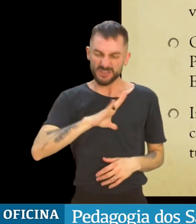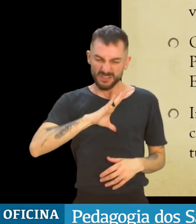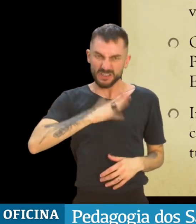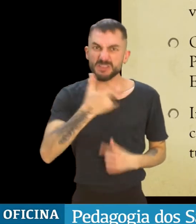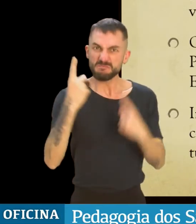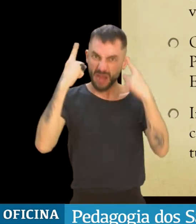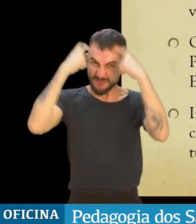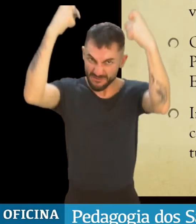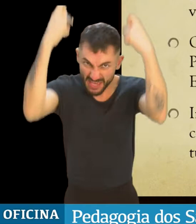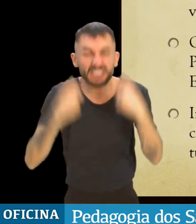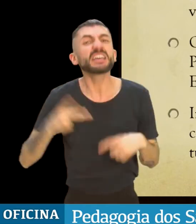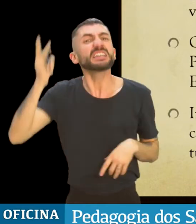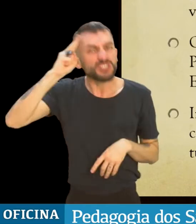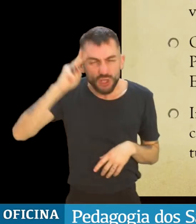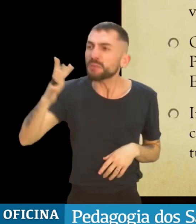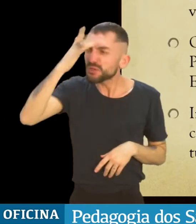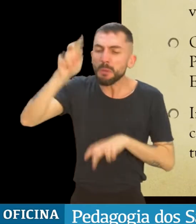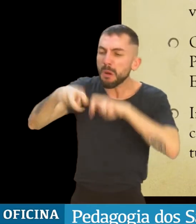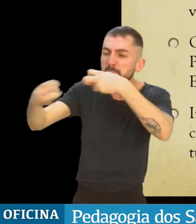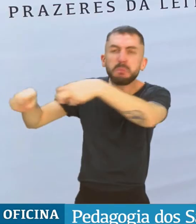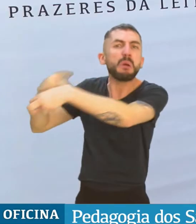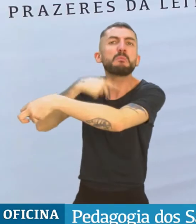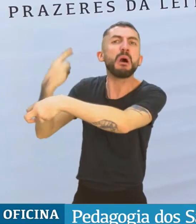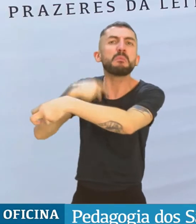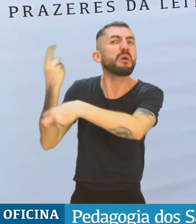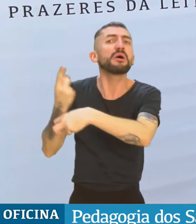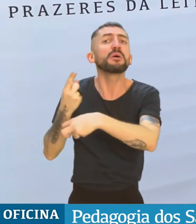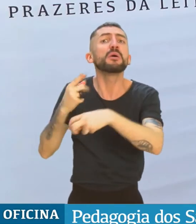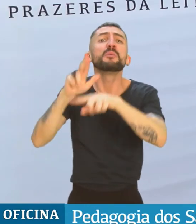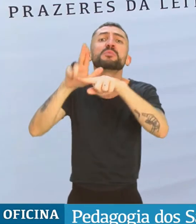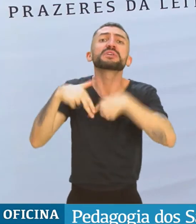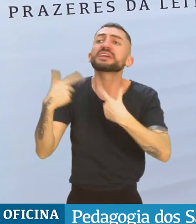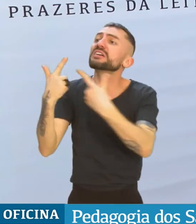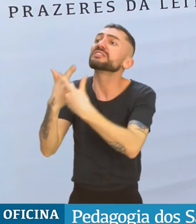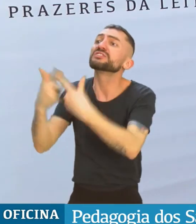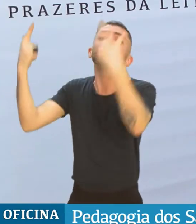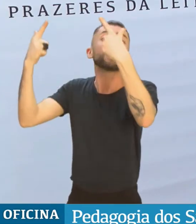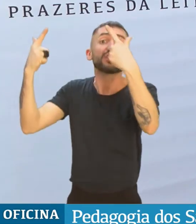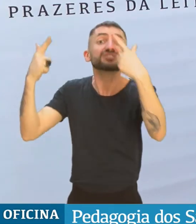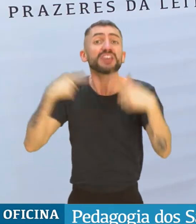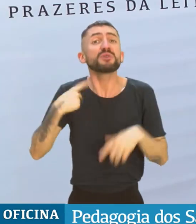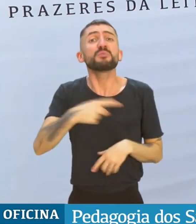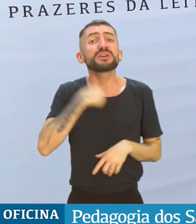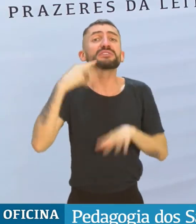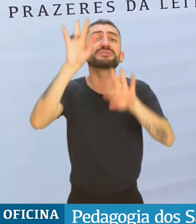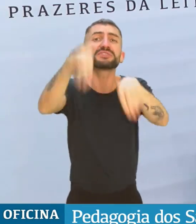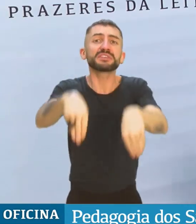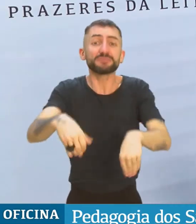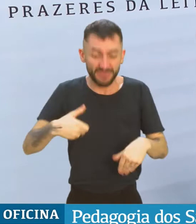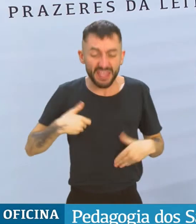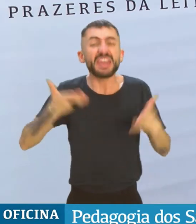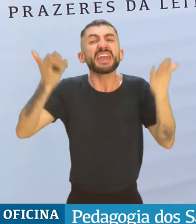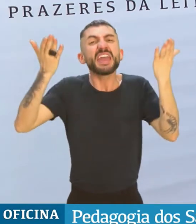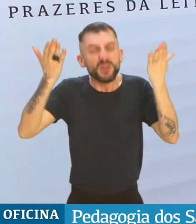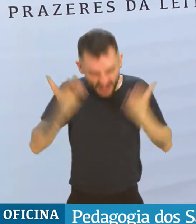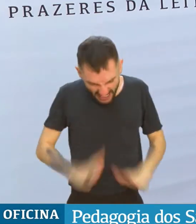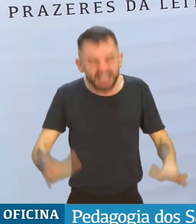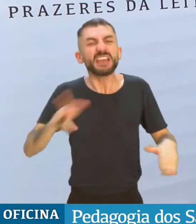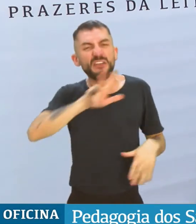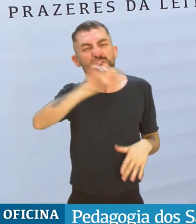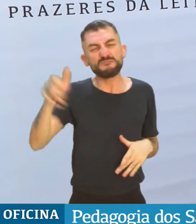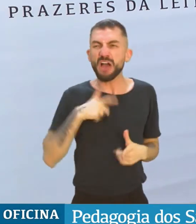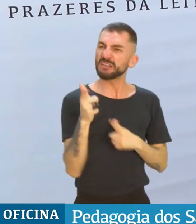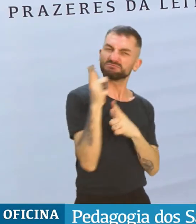e de fuá. História de muitas mortes, que para muita falta de sorte, eu só morri no final. Eu nasci determinado a ser grande